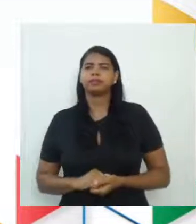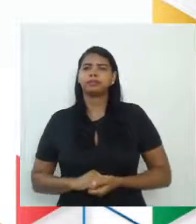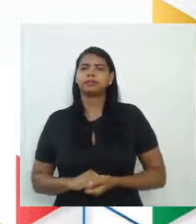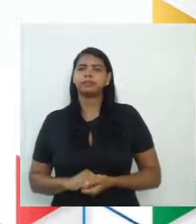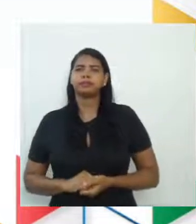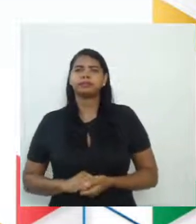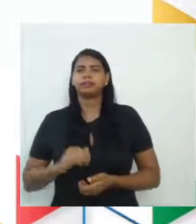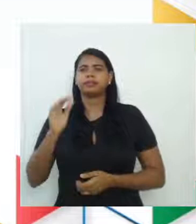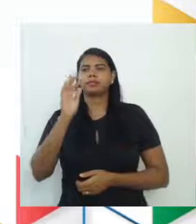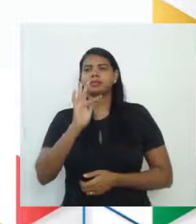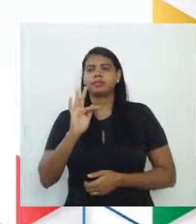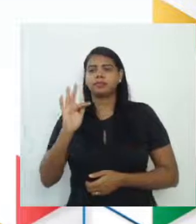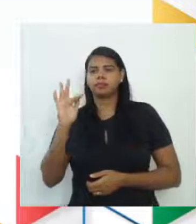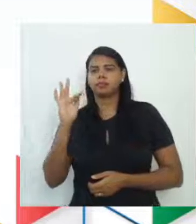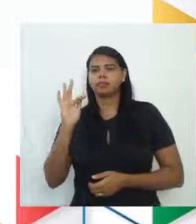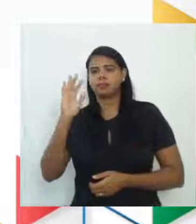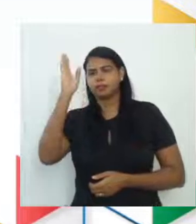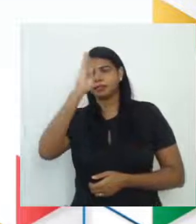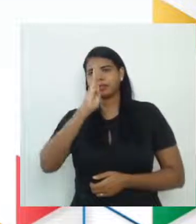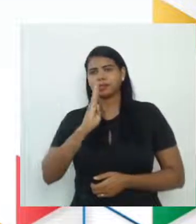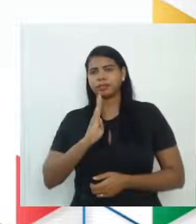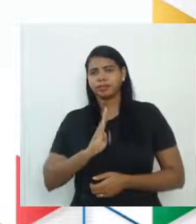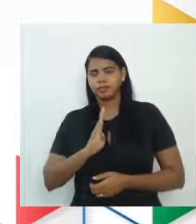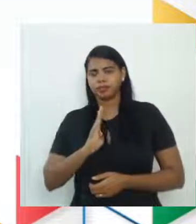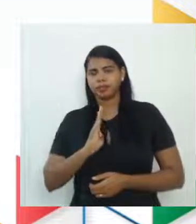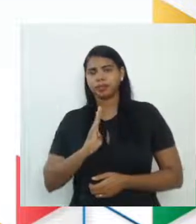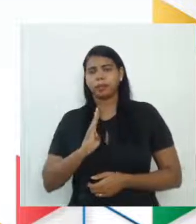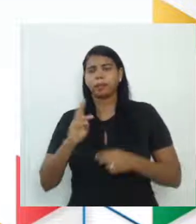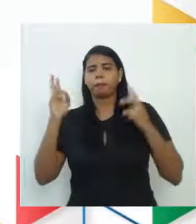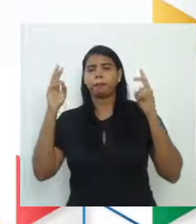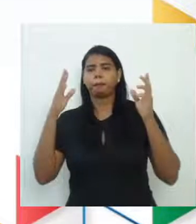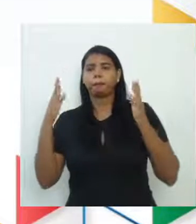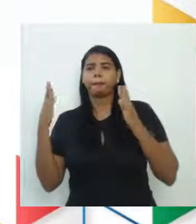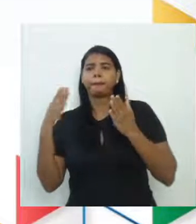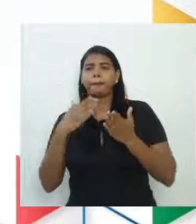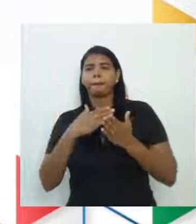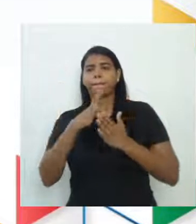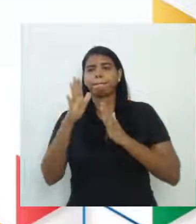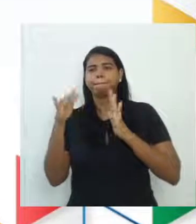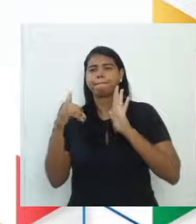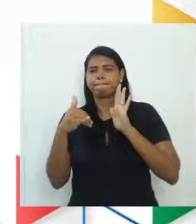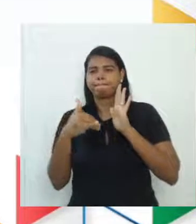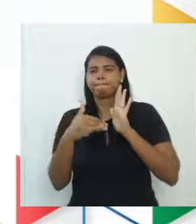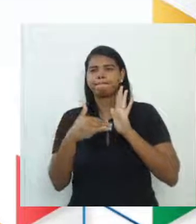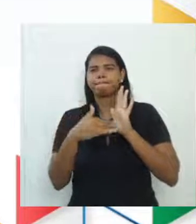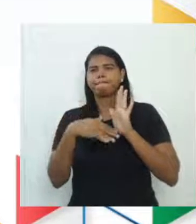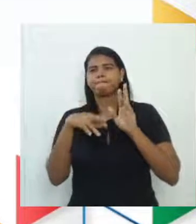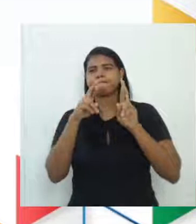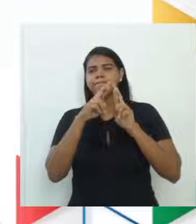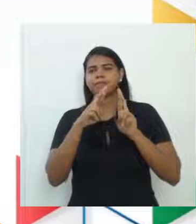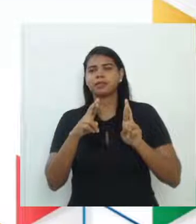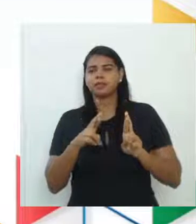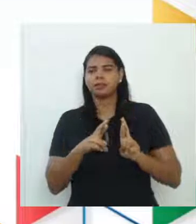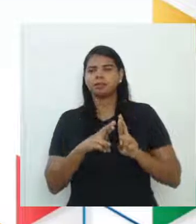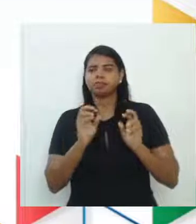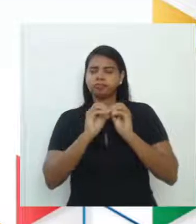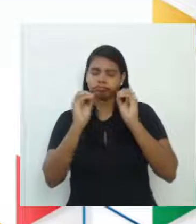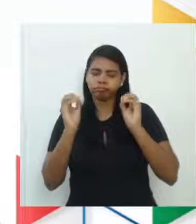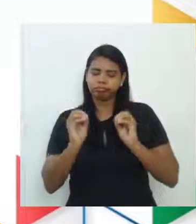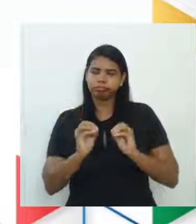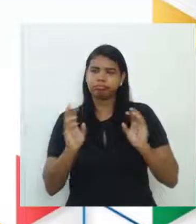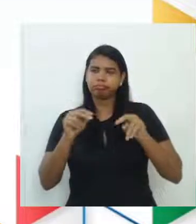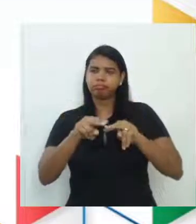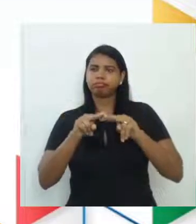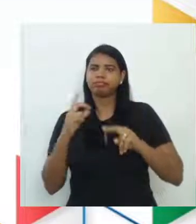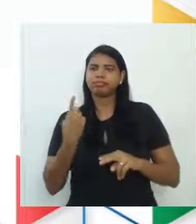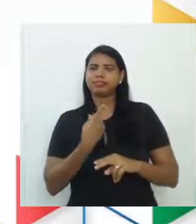Federal, ela é, aqui no Brasil, um parâmetro, né, de validade de todas as espécies de normas, né, que são criadas. Por isso que a